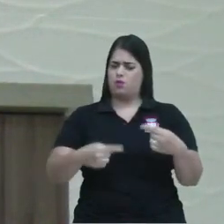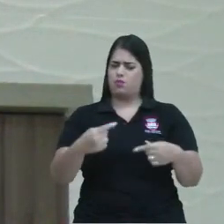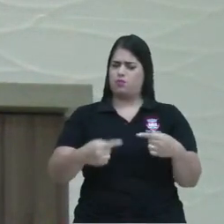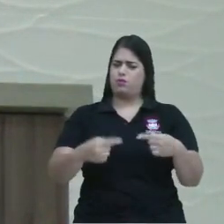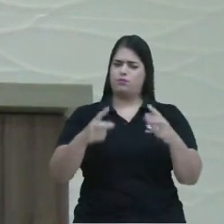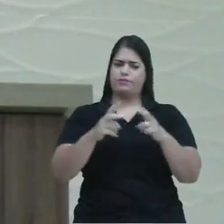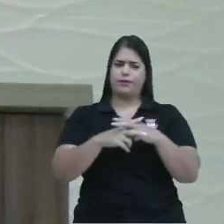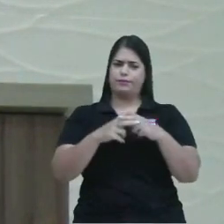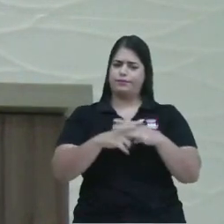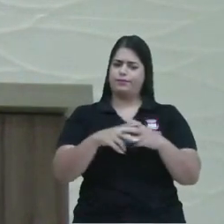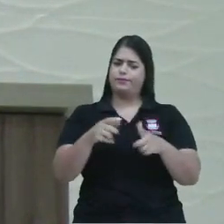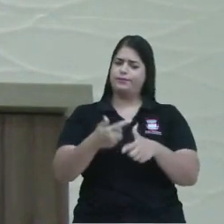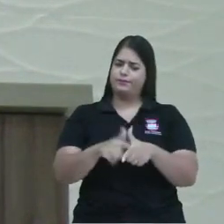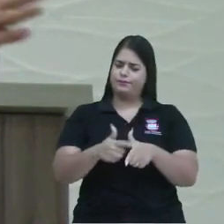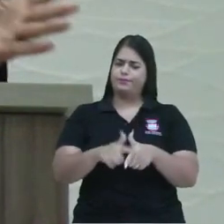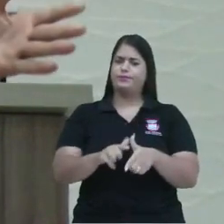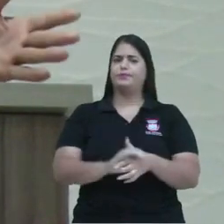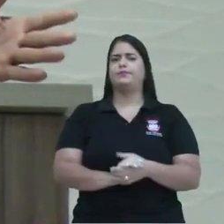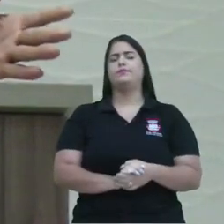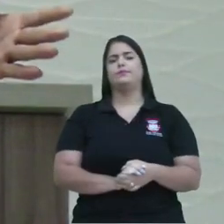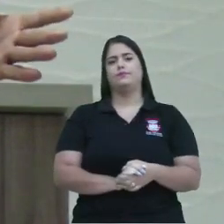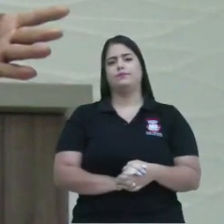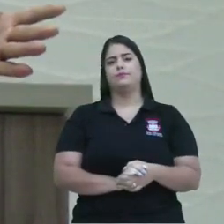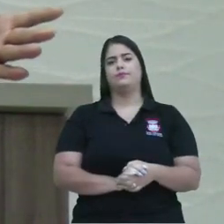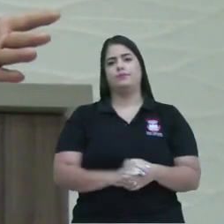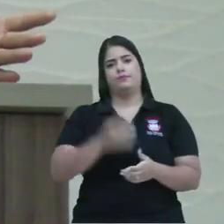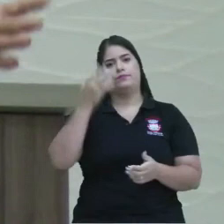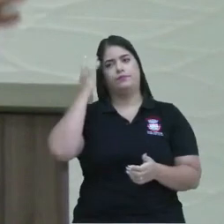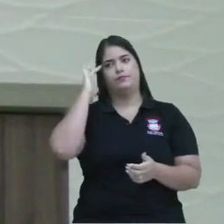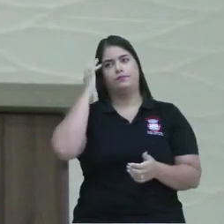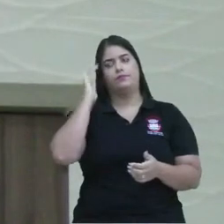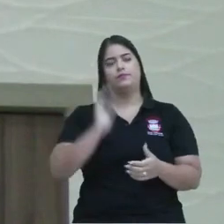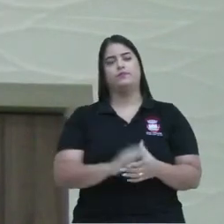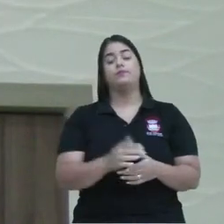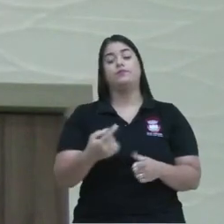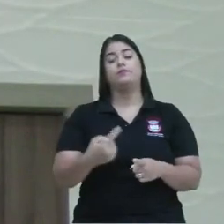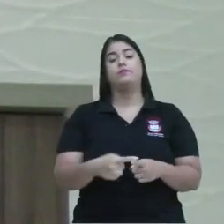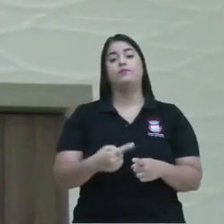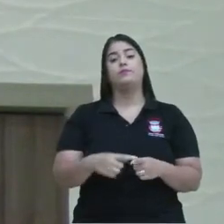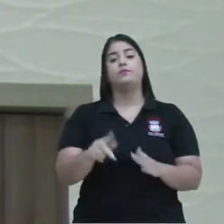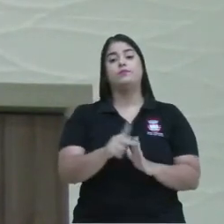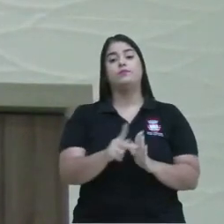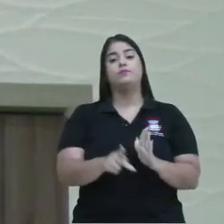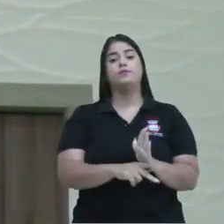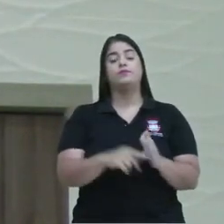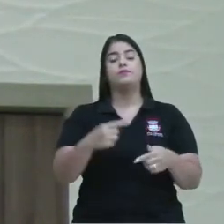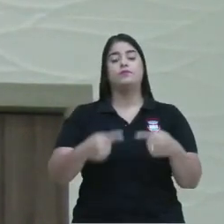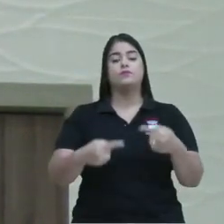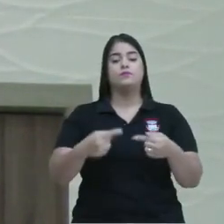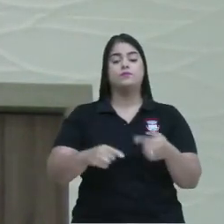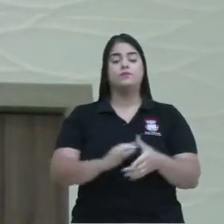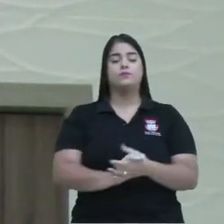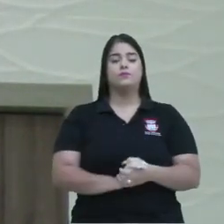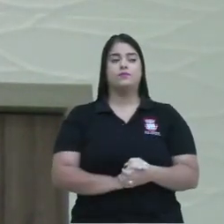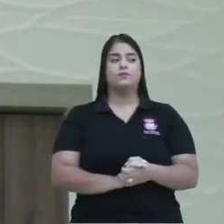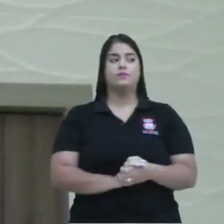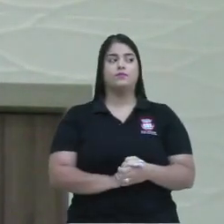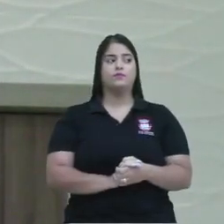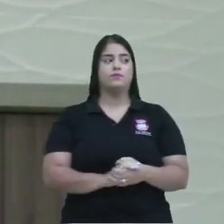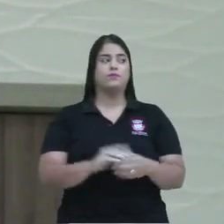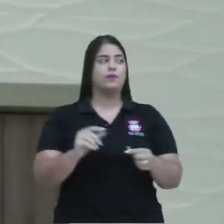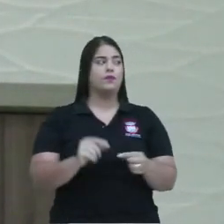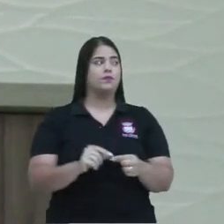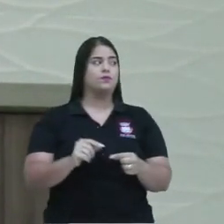mais problema e não levar a nada. Porque o projeto está bem debatido, discutido e foi feito